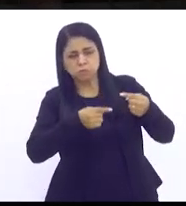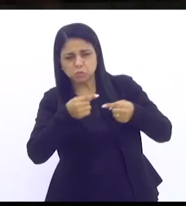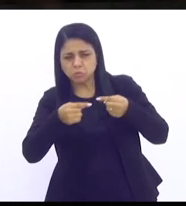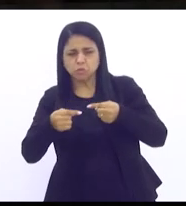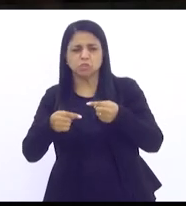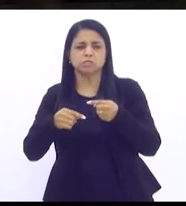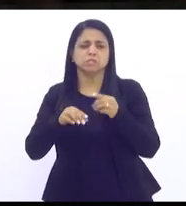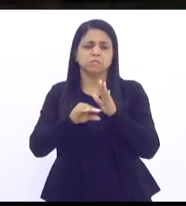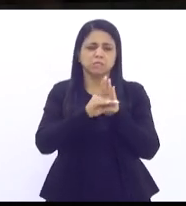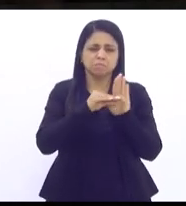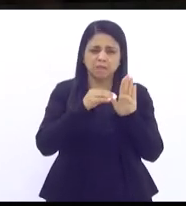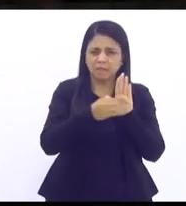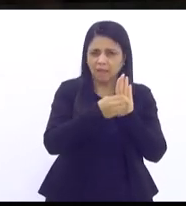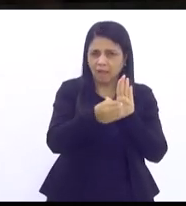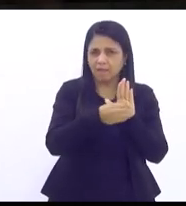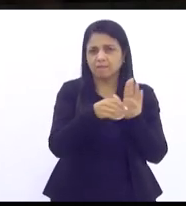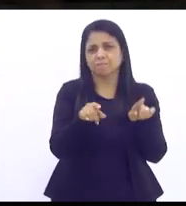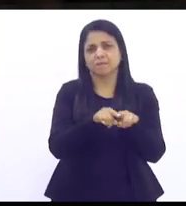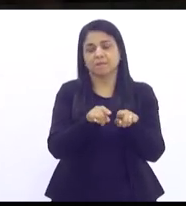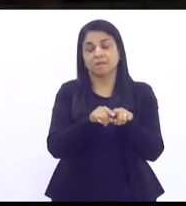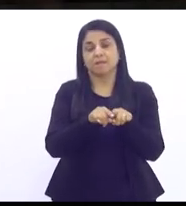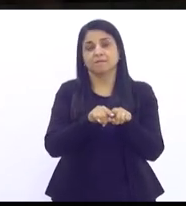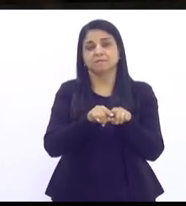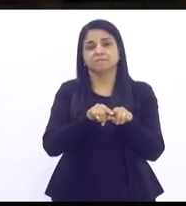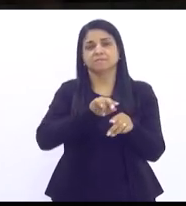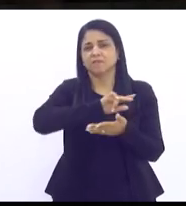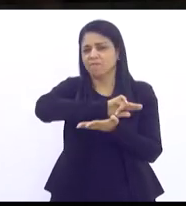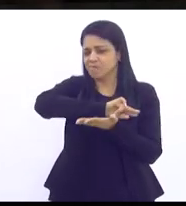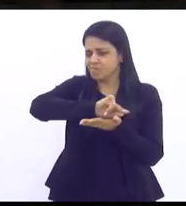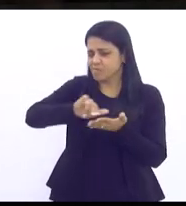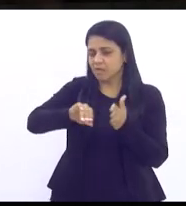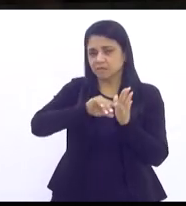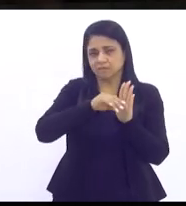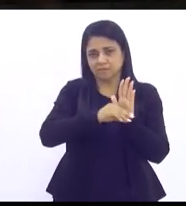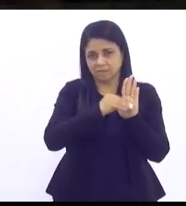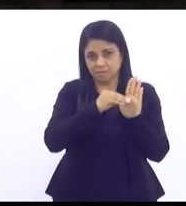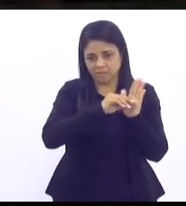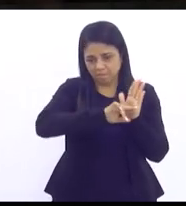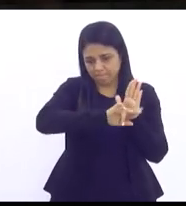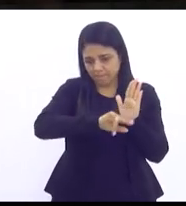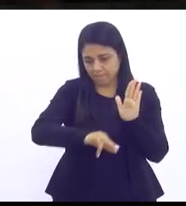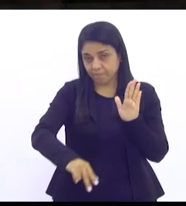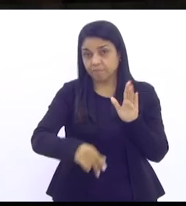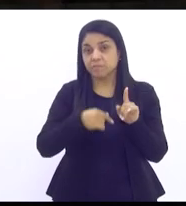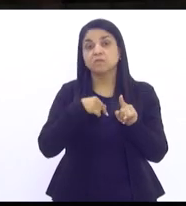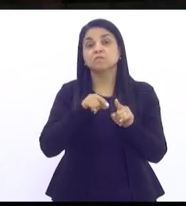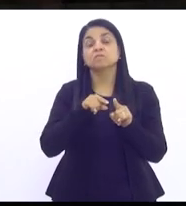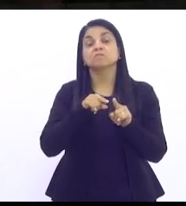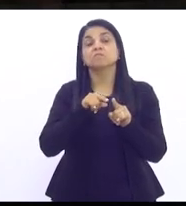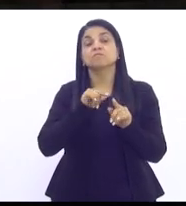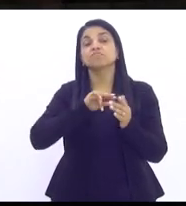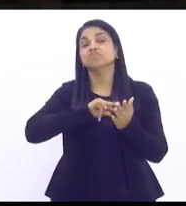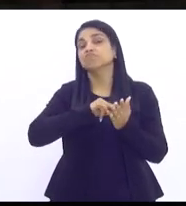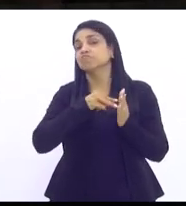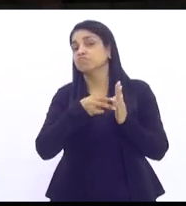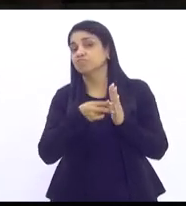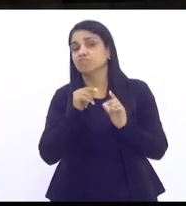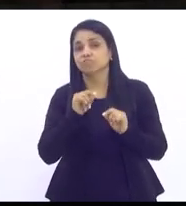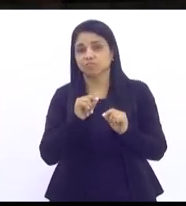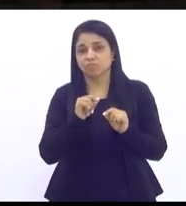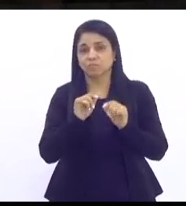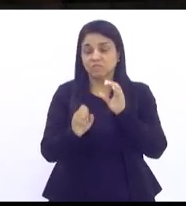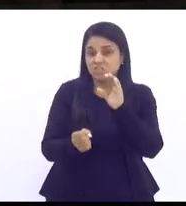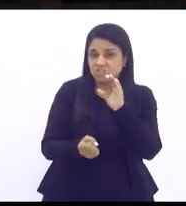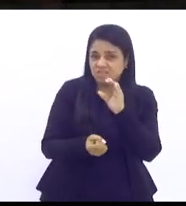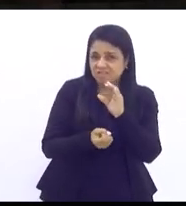emendei. E muitas emendas que aconteceram foram no sentido de